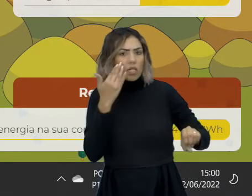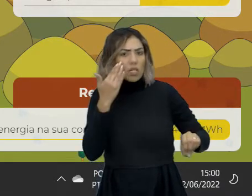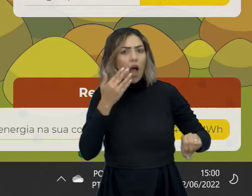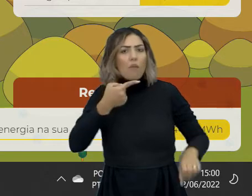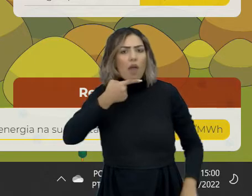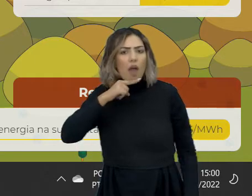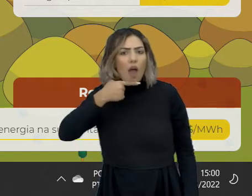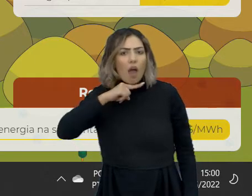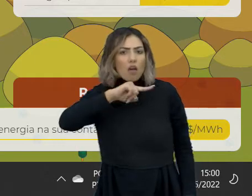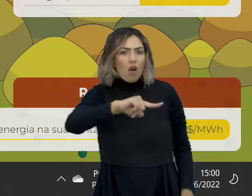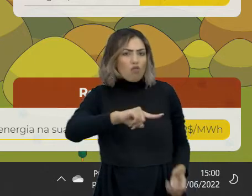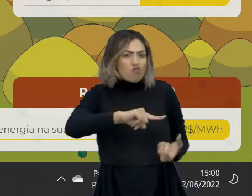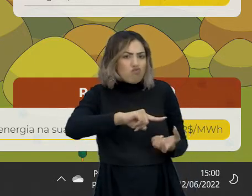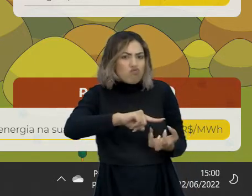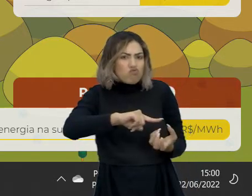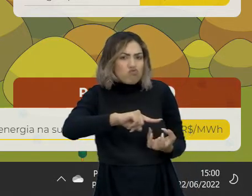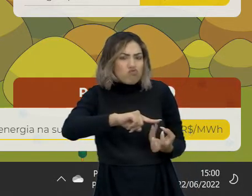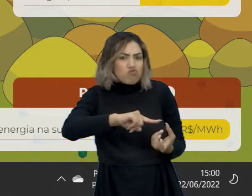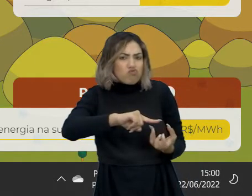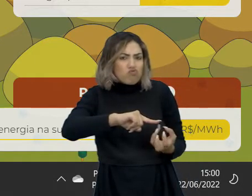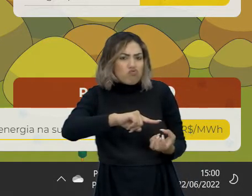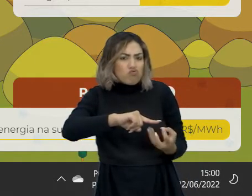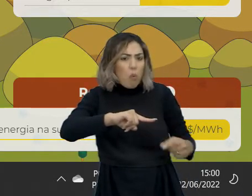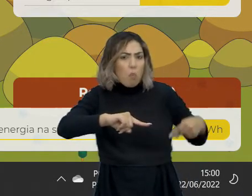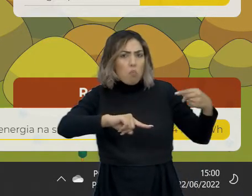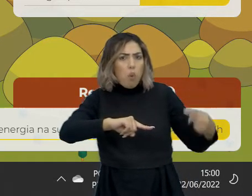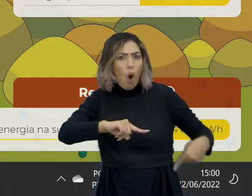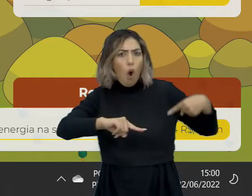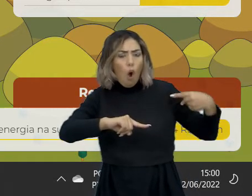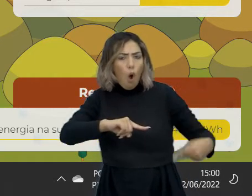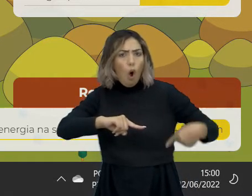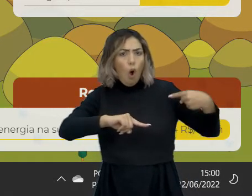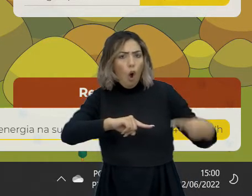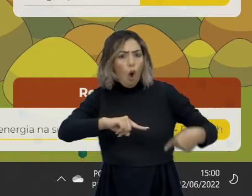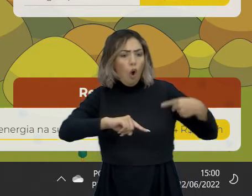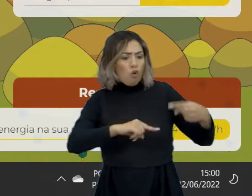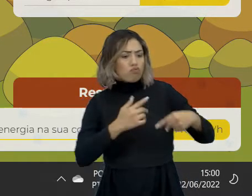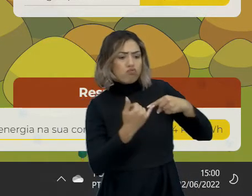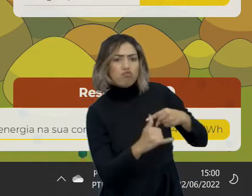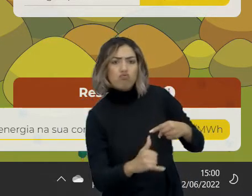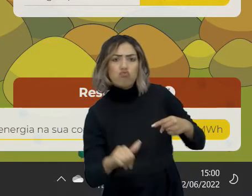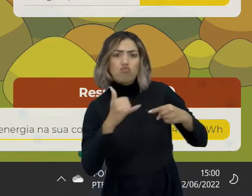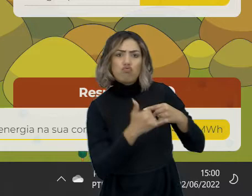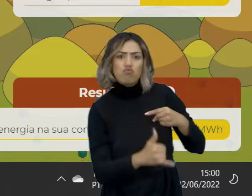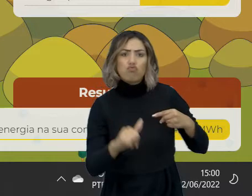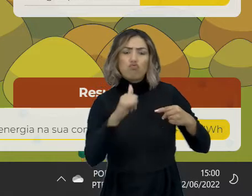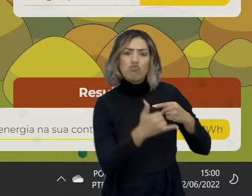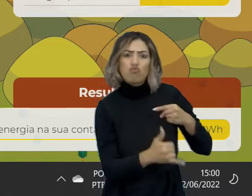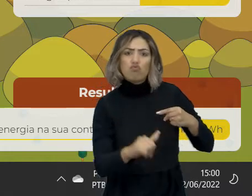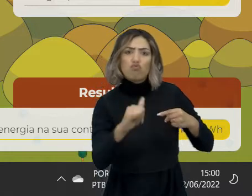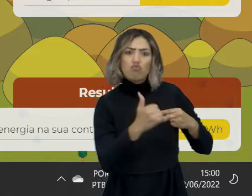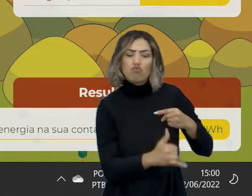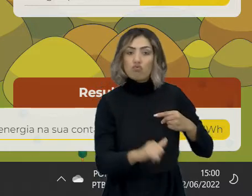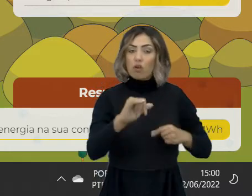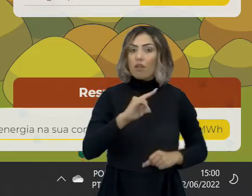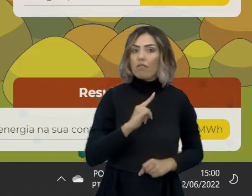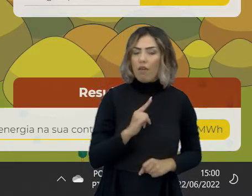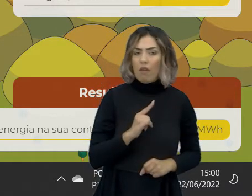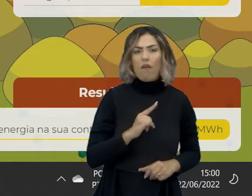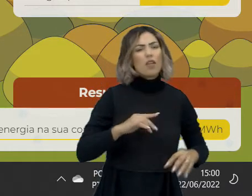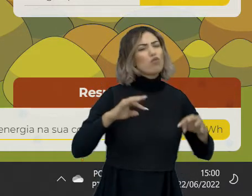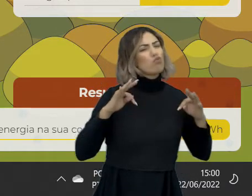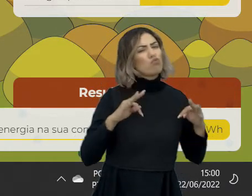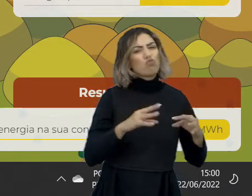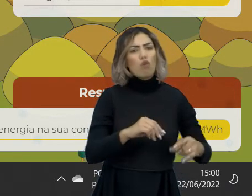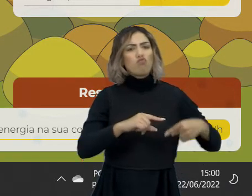girar o eixo da turbina. Isso. Tá. Esses daí tem turbina. Quase todos têm turbina, só A solar não tem turbina. Tá. Todas as